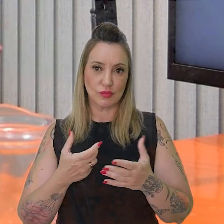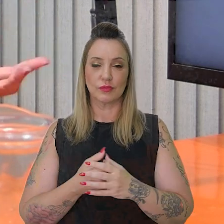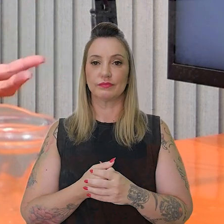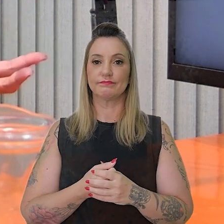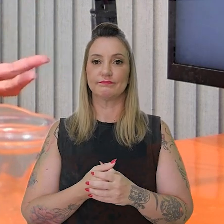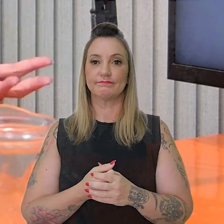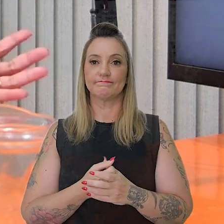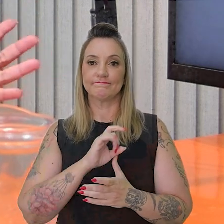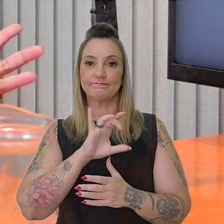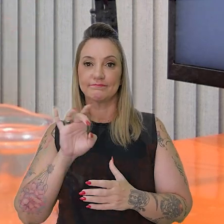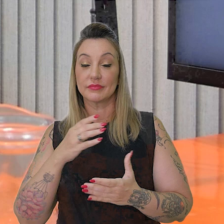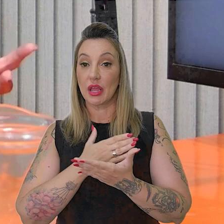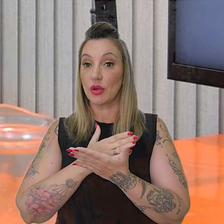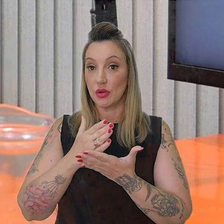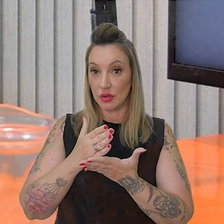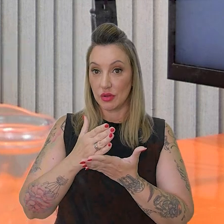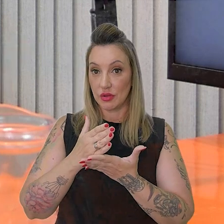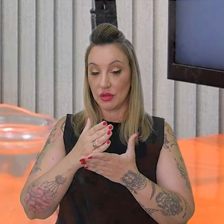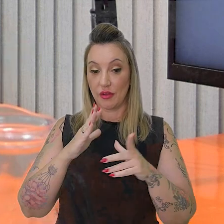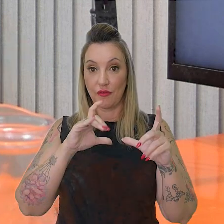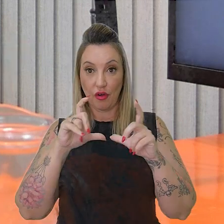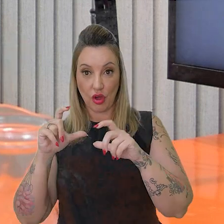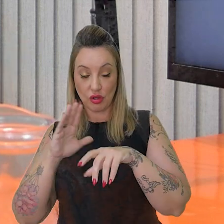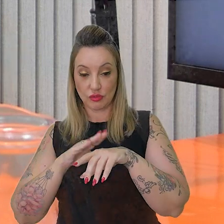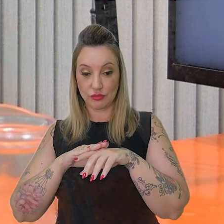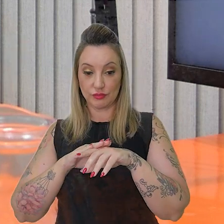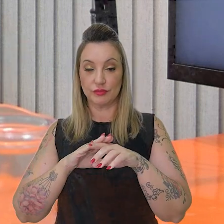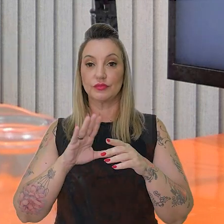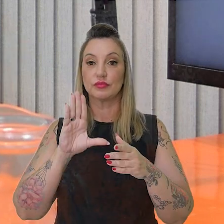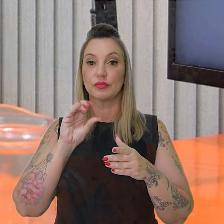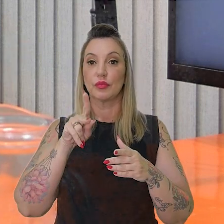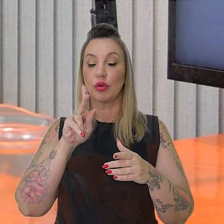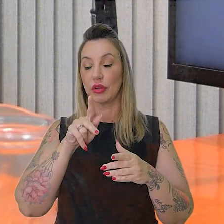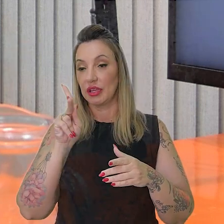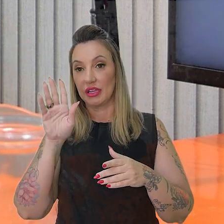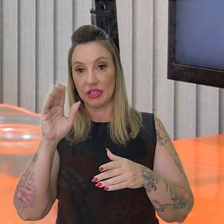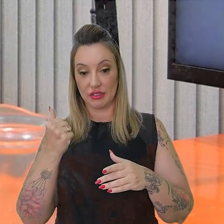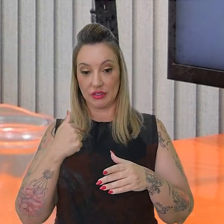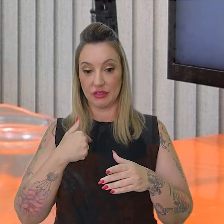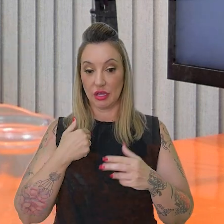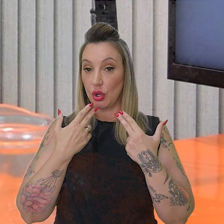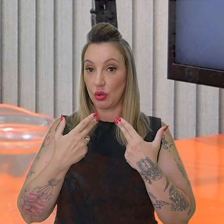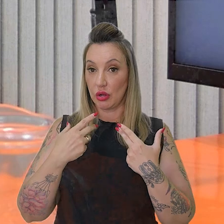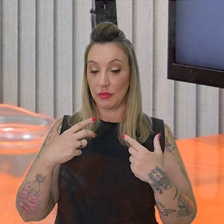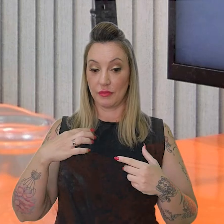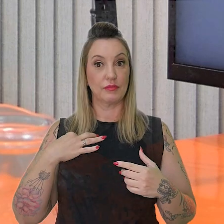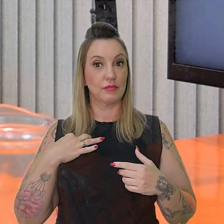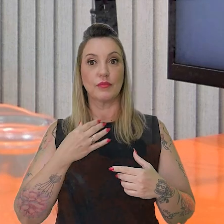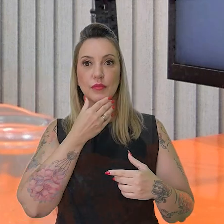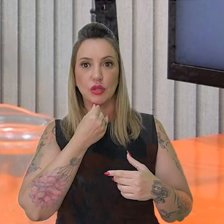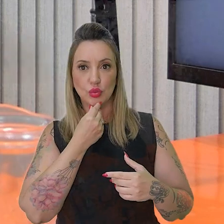esteja empreendedor individual que seja começando fazer umas fotos fazer um book aí acaba chamando meu serviço coloração pessoal